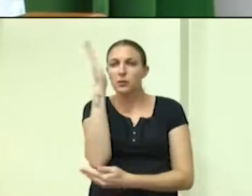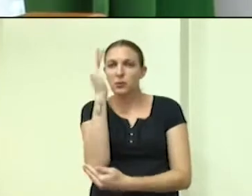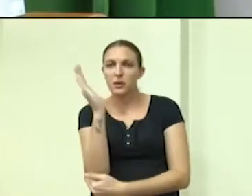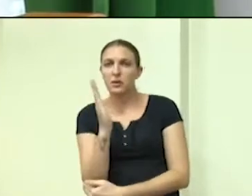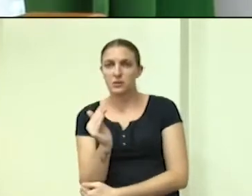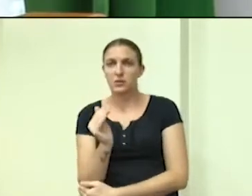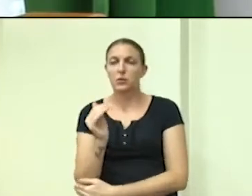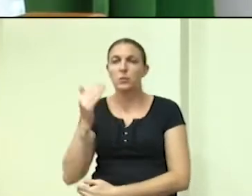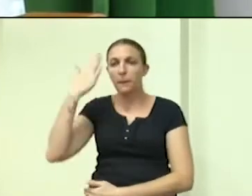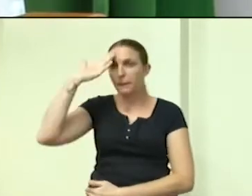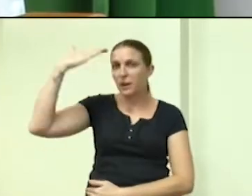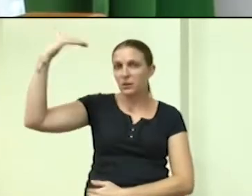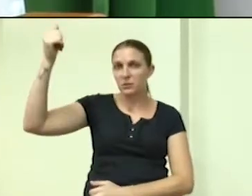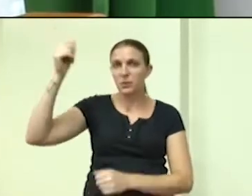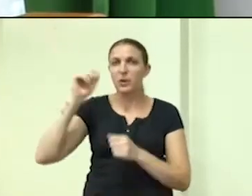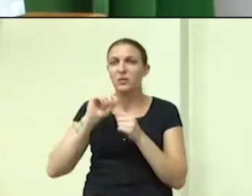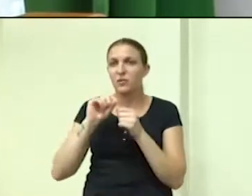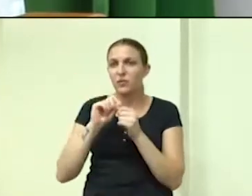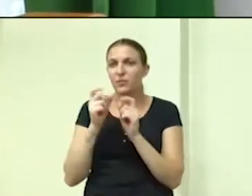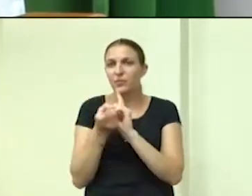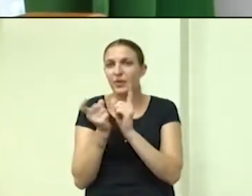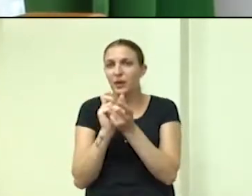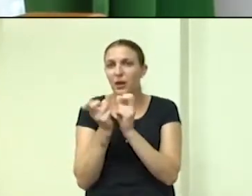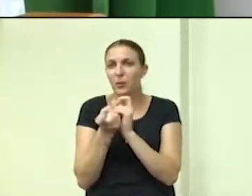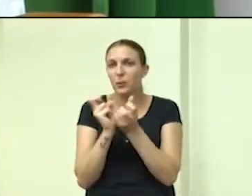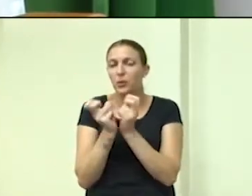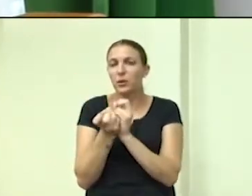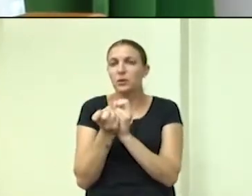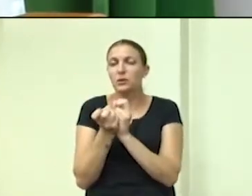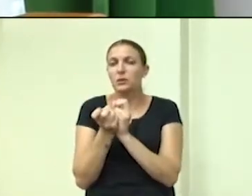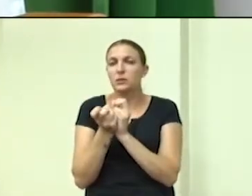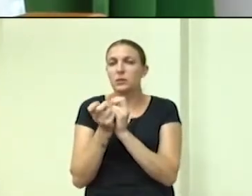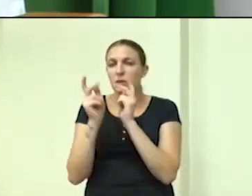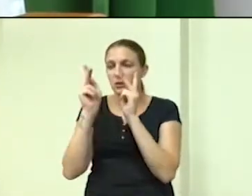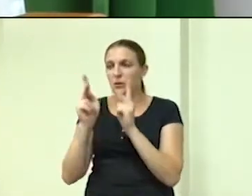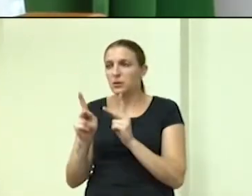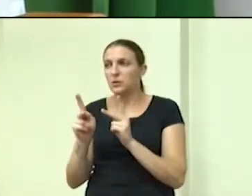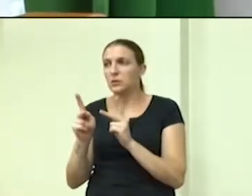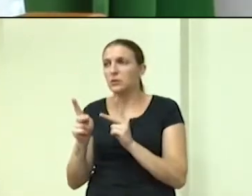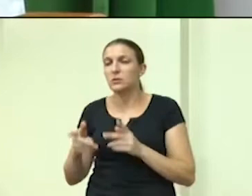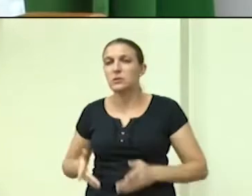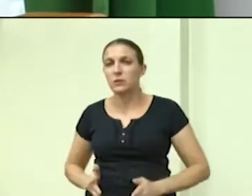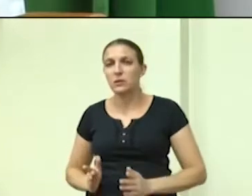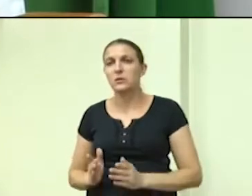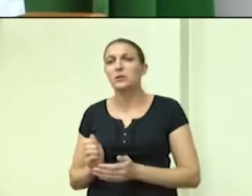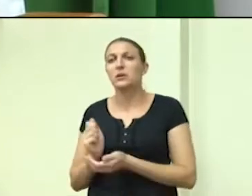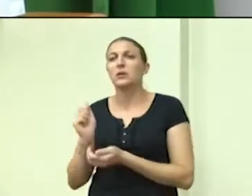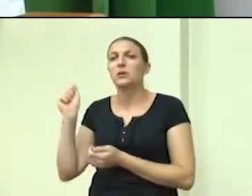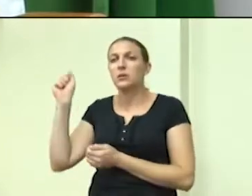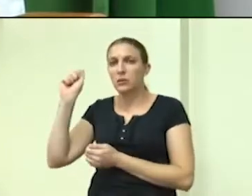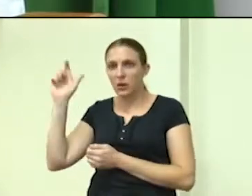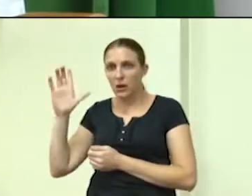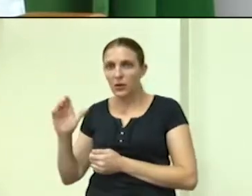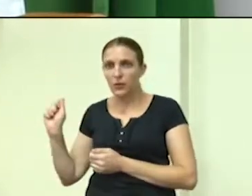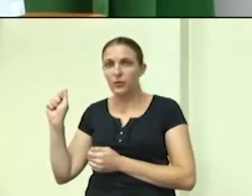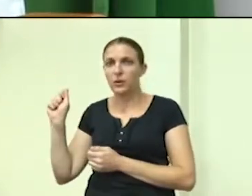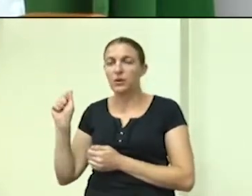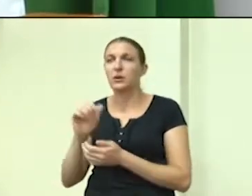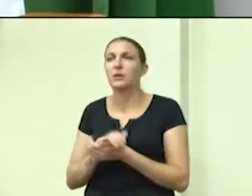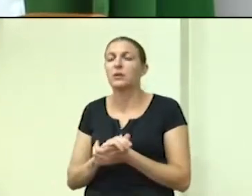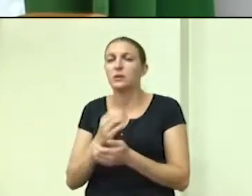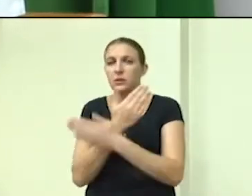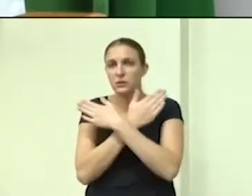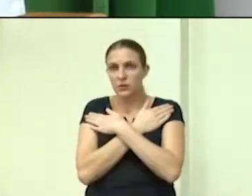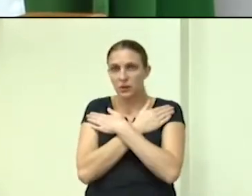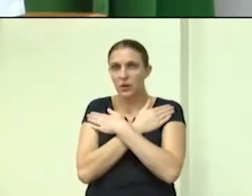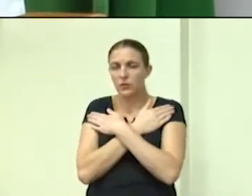escravos africanos e com alguma influência indígena. A história da capoeira começa no século XVI, na época em que o Brasil era colônia